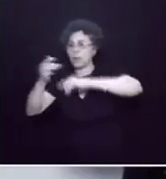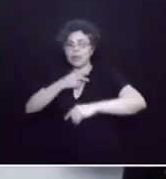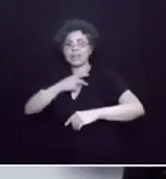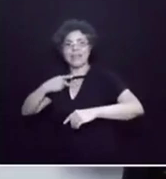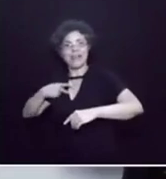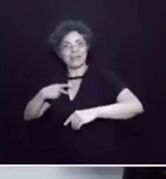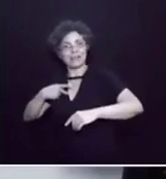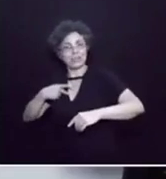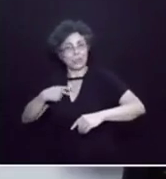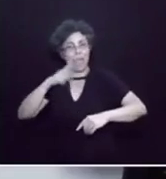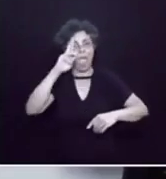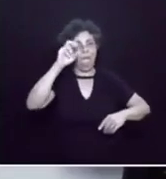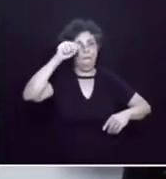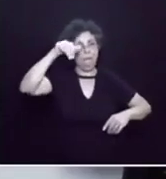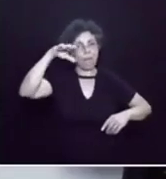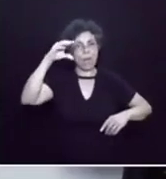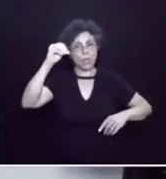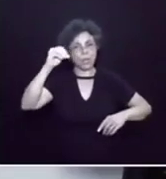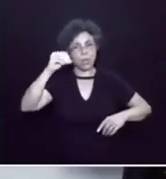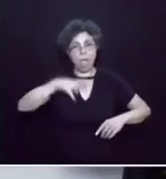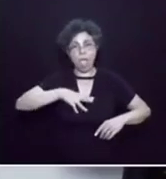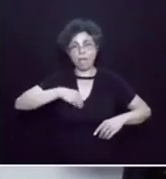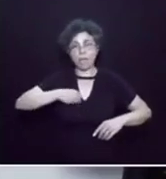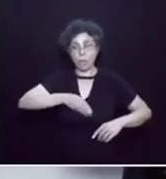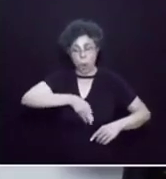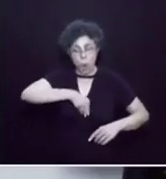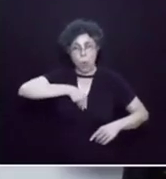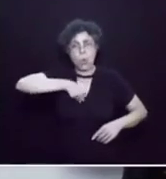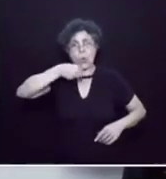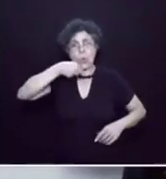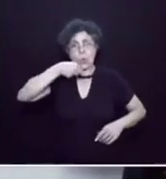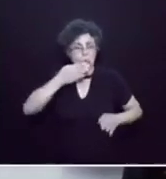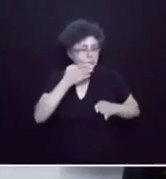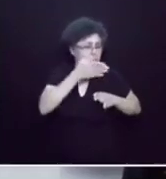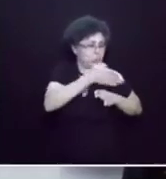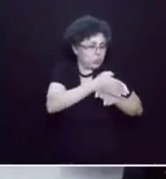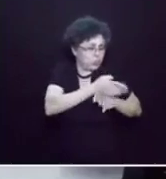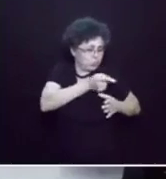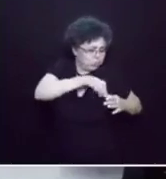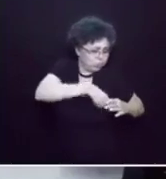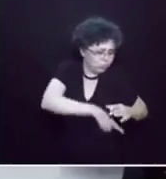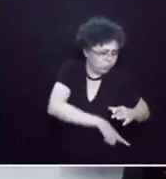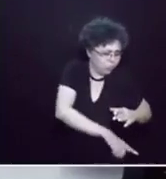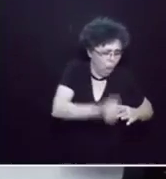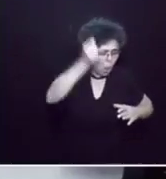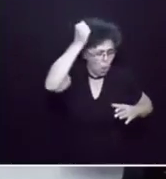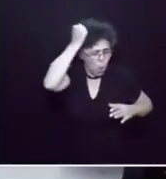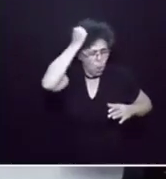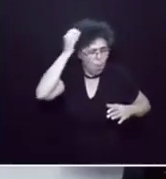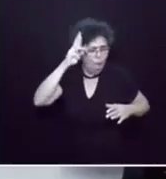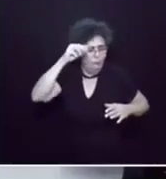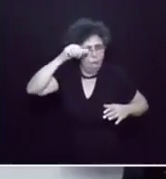saúde. O remorso é filho do orgulho. E aquele que entra e mergulha na sua culpa através